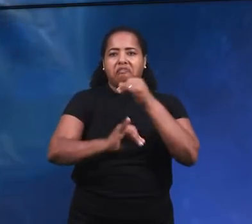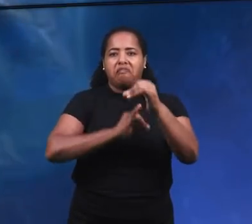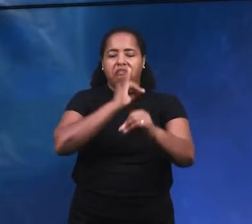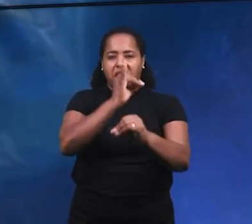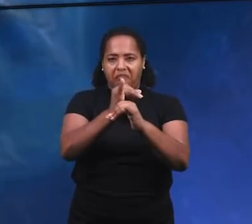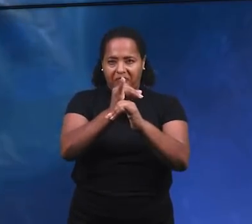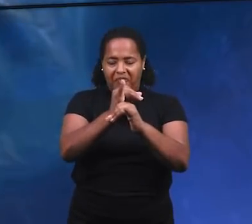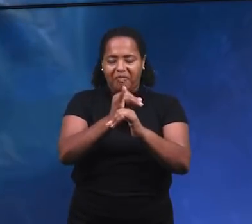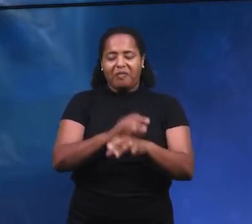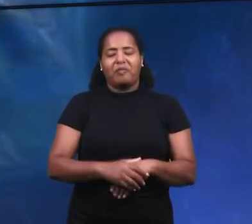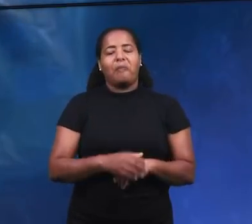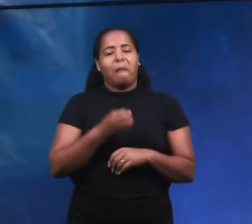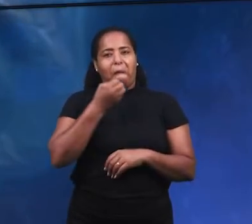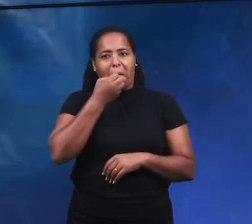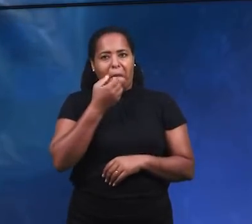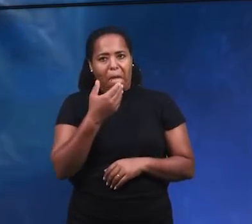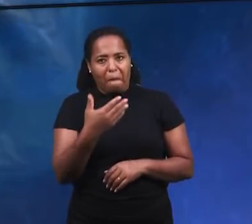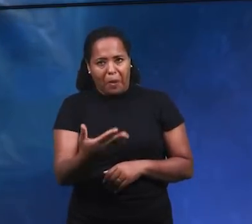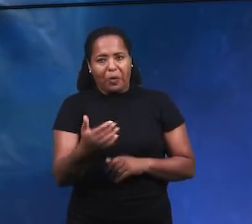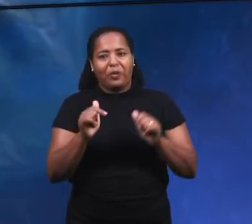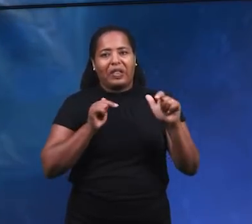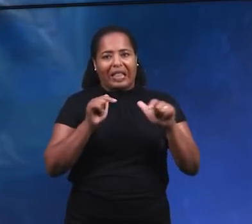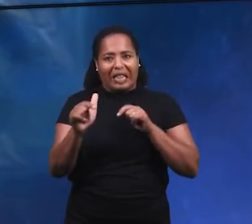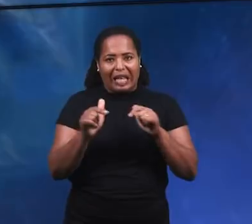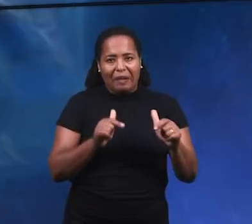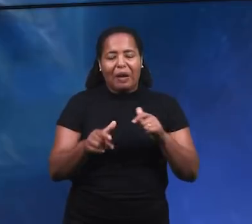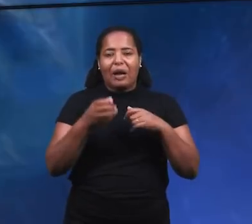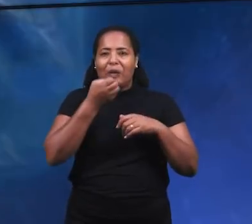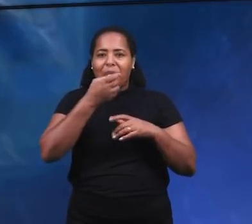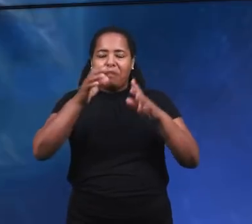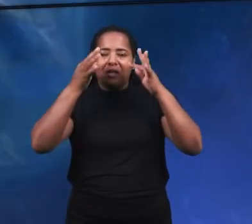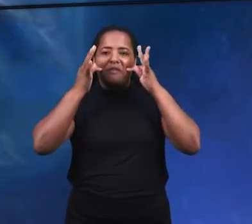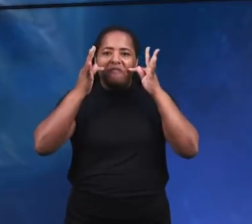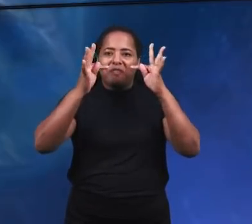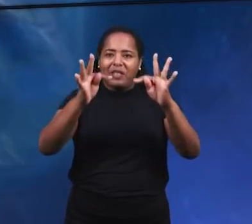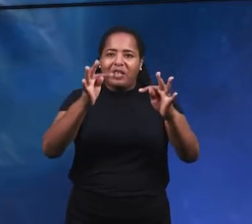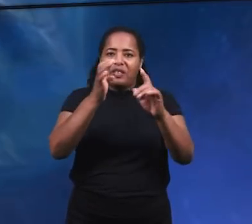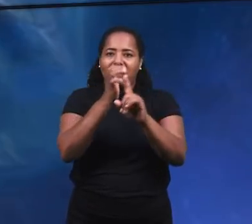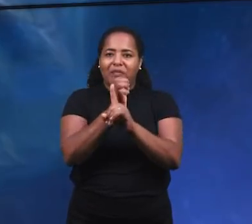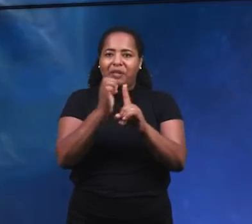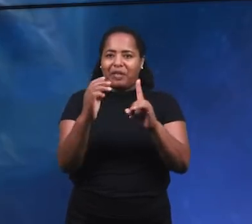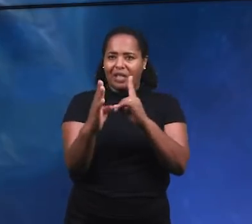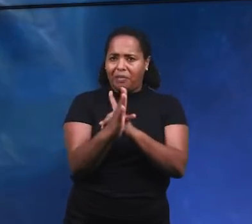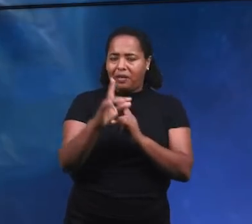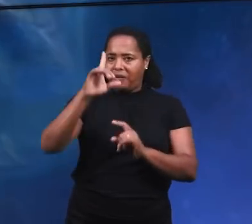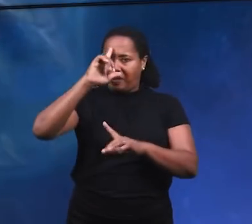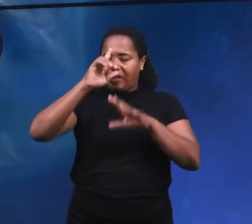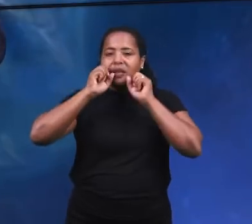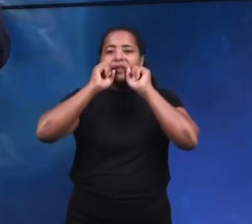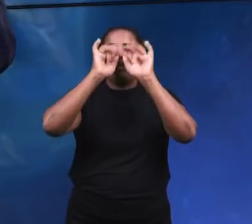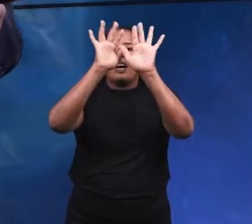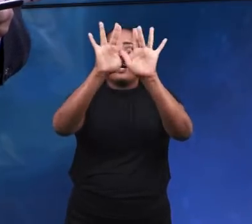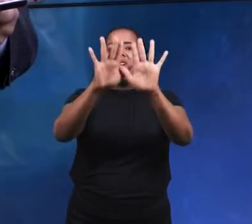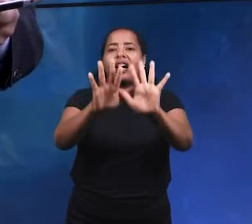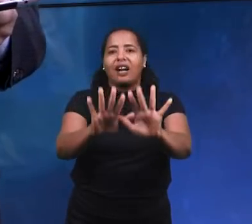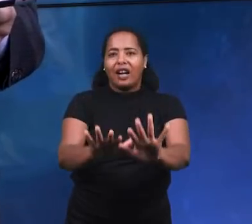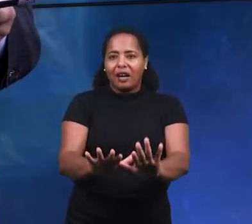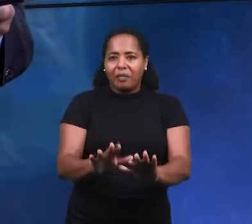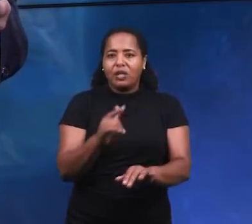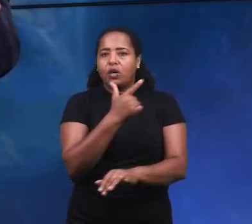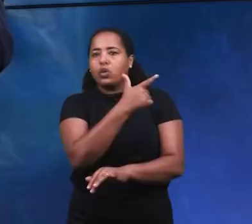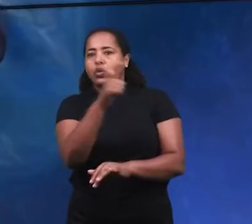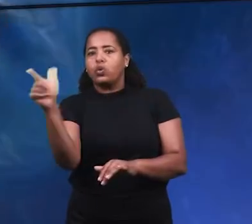das irmãs, visitando também através das visitas online. Muito bem colocado aí o seu testemunho da Escola